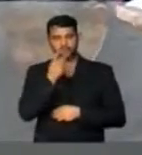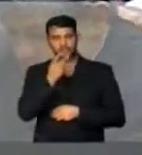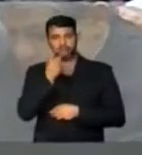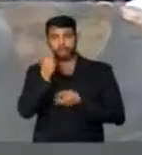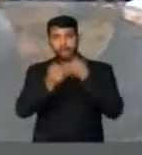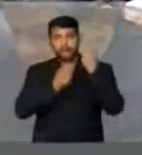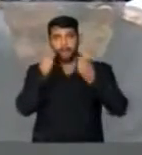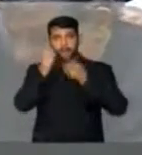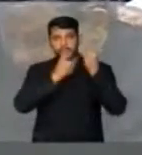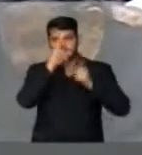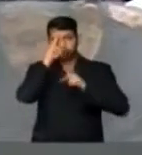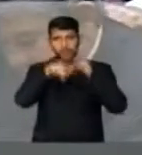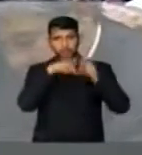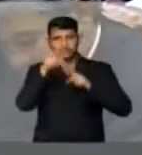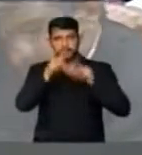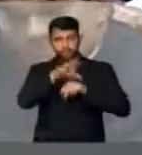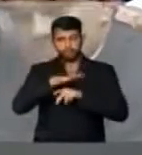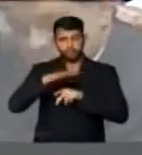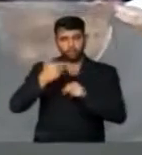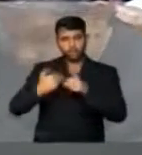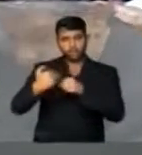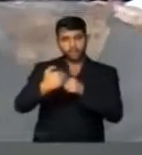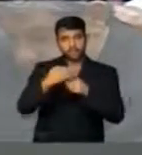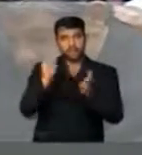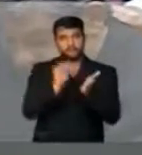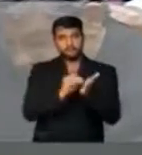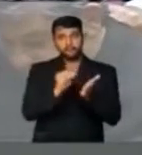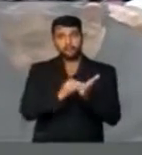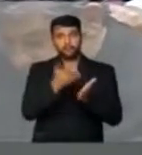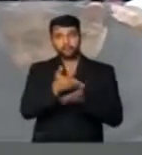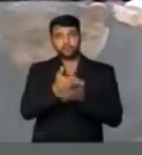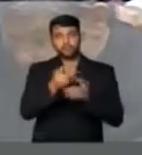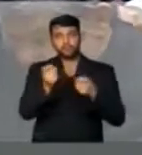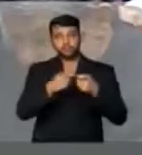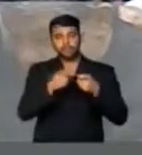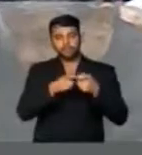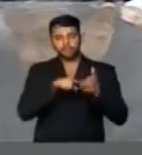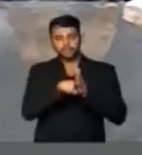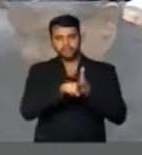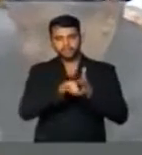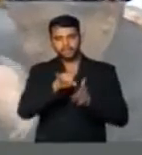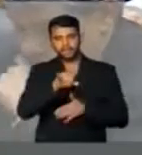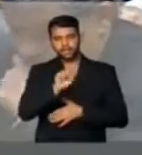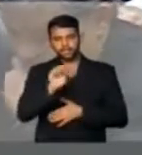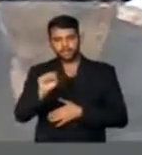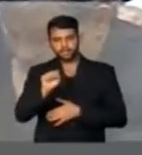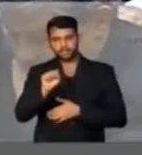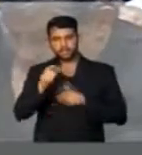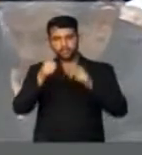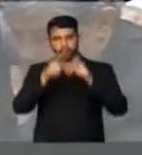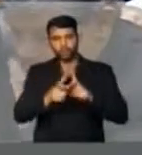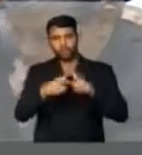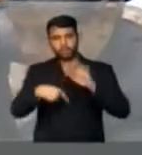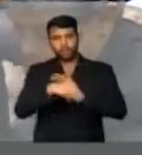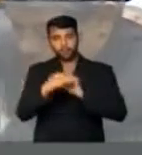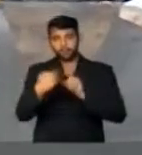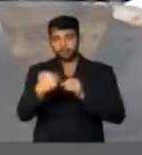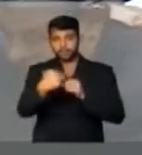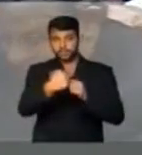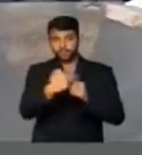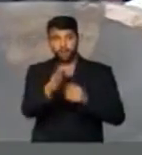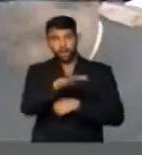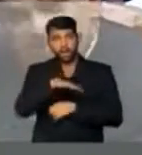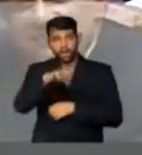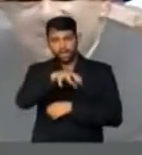da preocupação da população da região pela ausência de médico perito do INSS na unidade do município. A